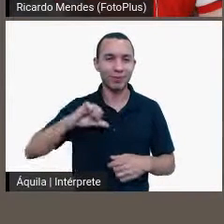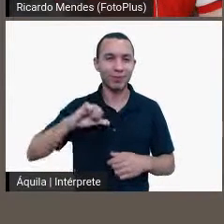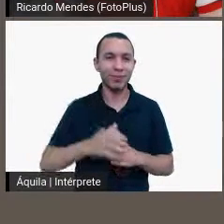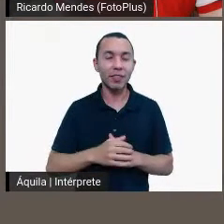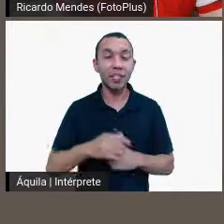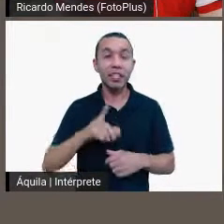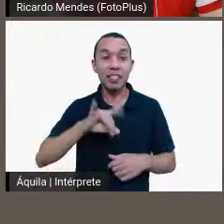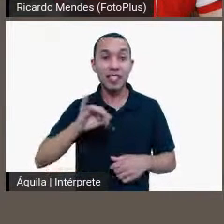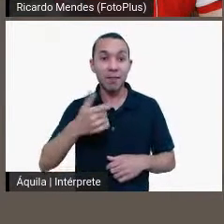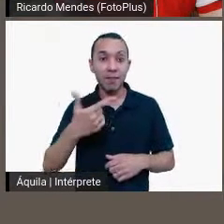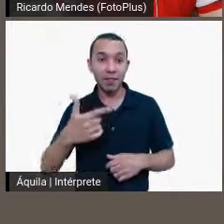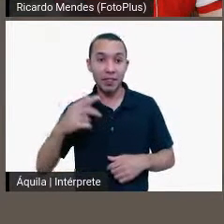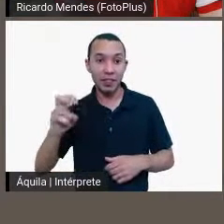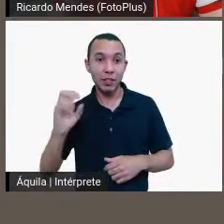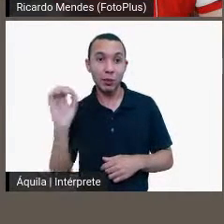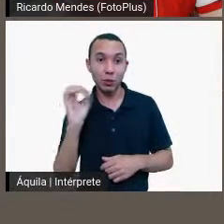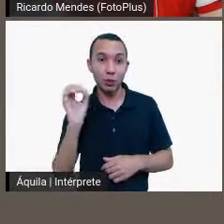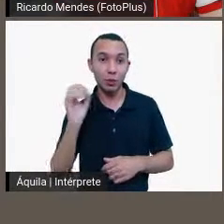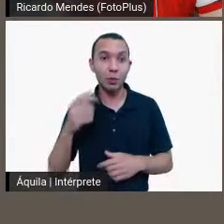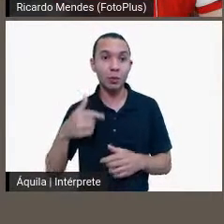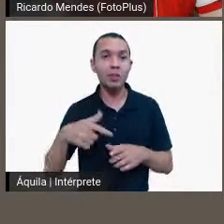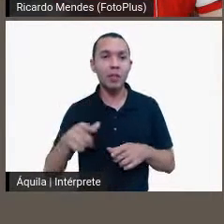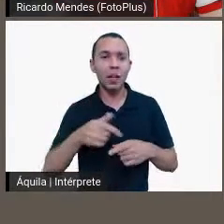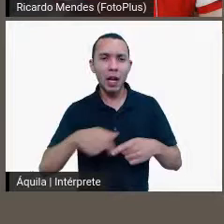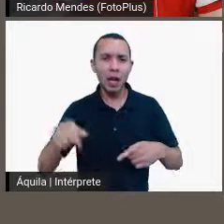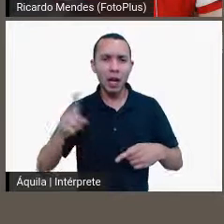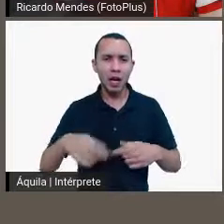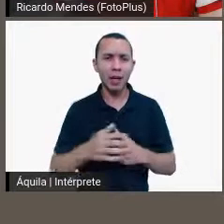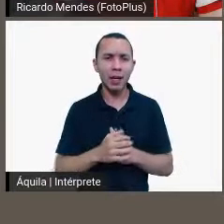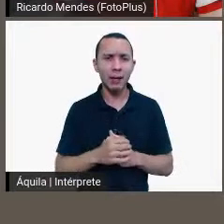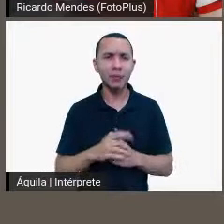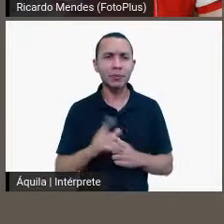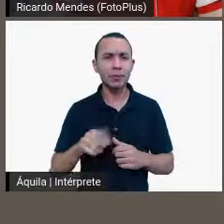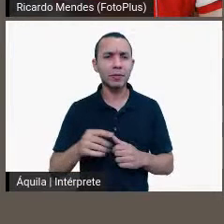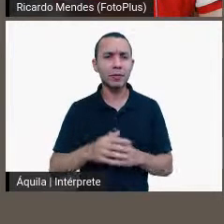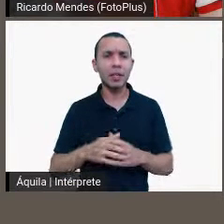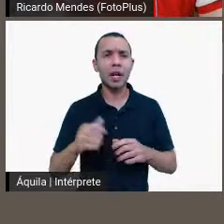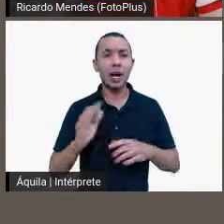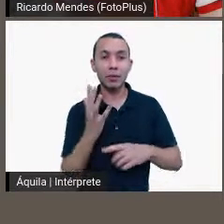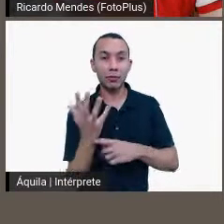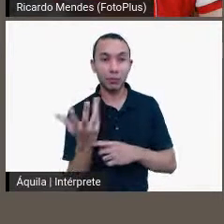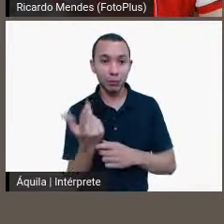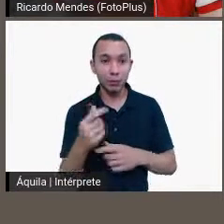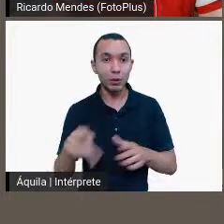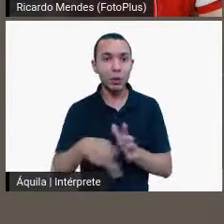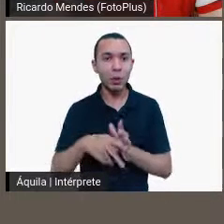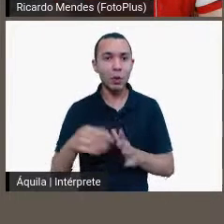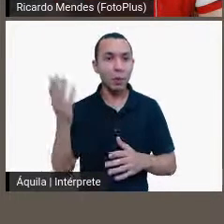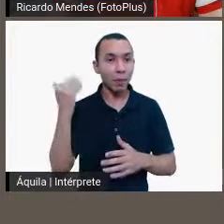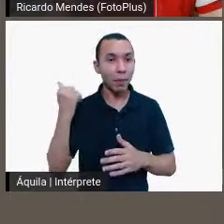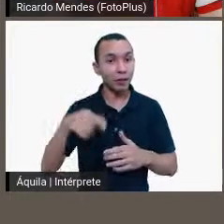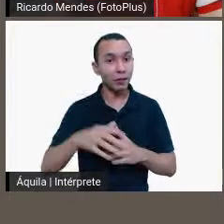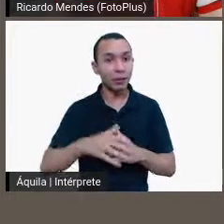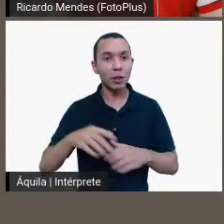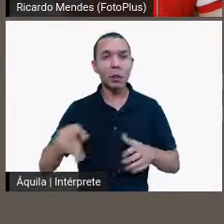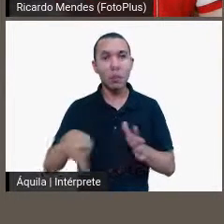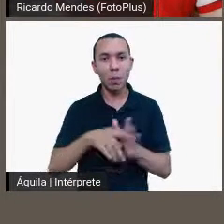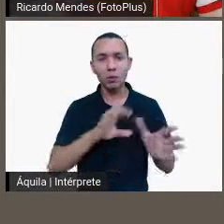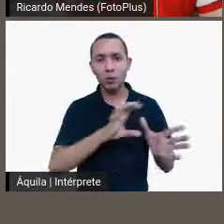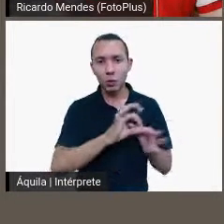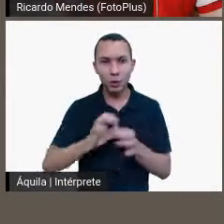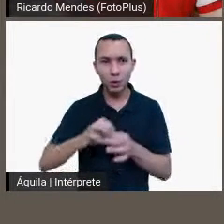outubro, que a semana foi uma iniciativa de agentes estabelecidos dos segmentos artísticos predominantes há algum tempo no contexto brasileiro,